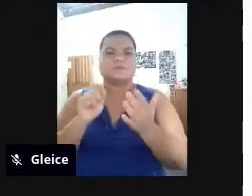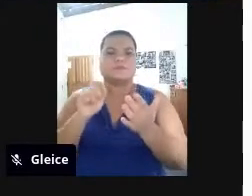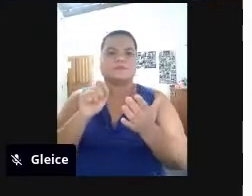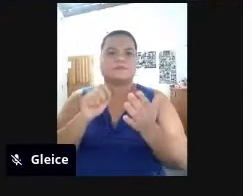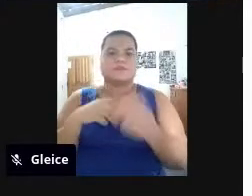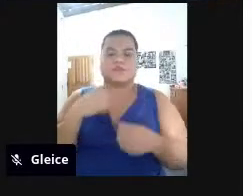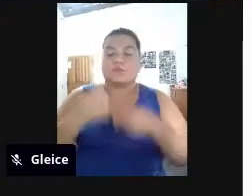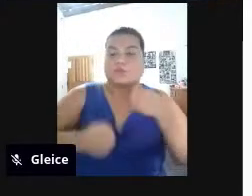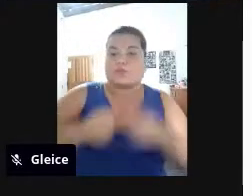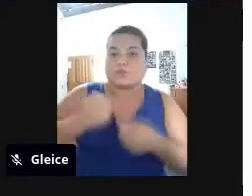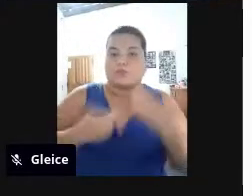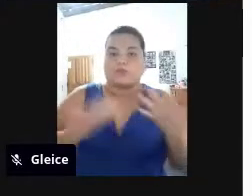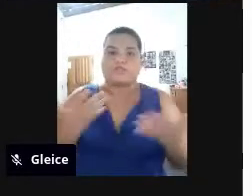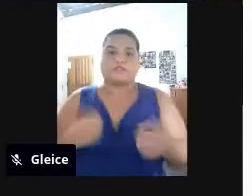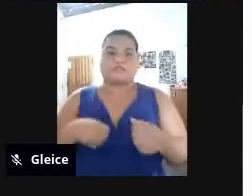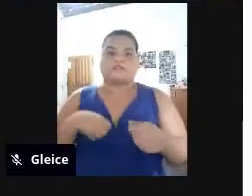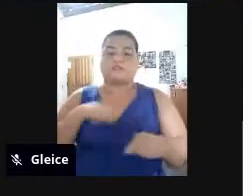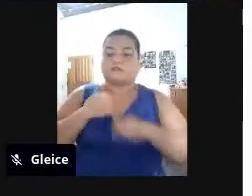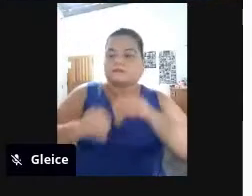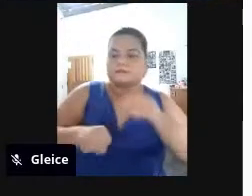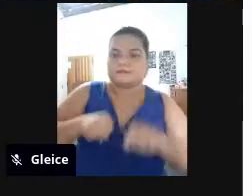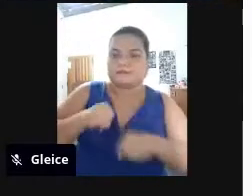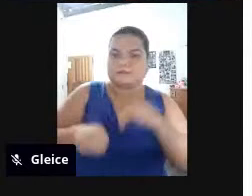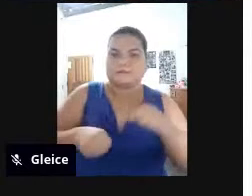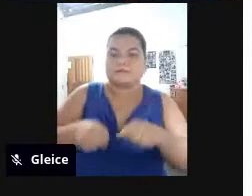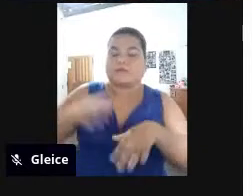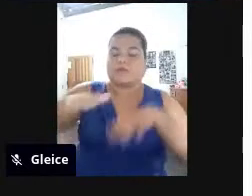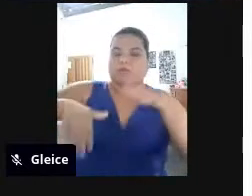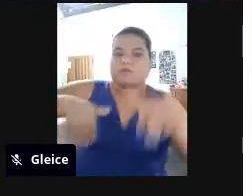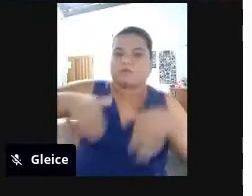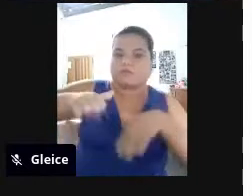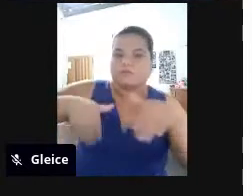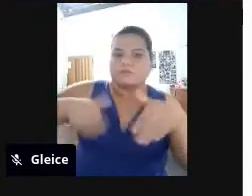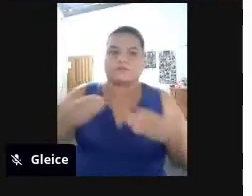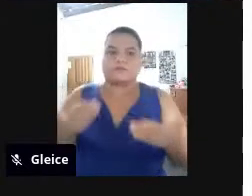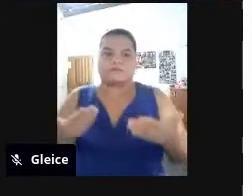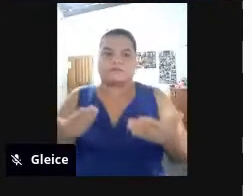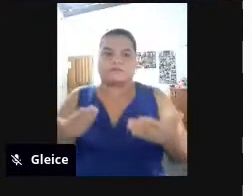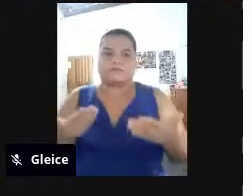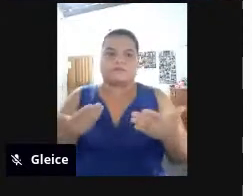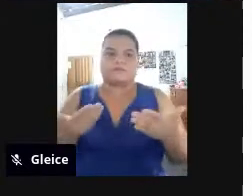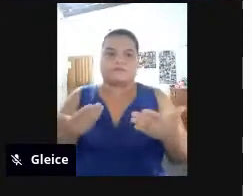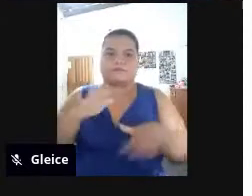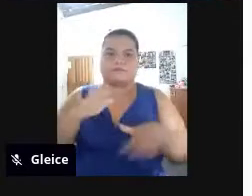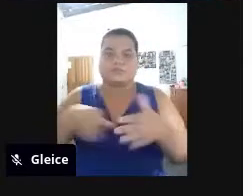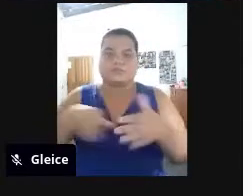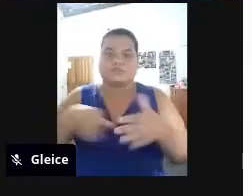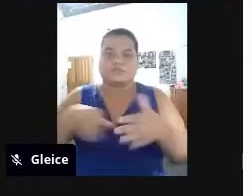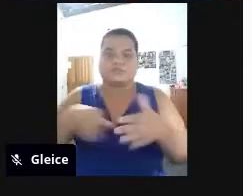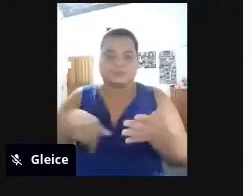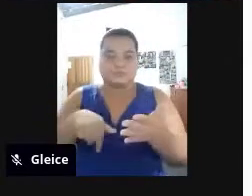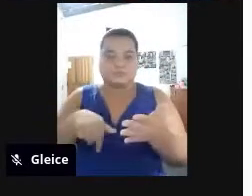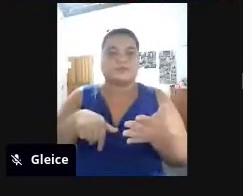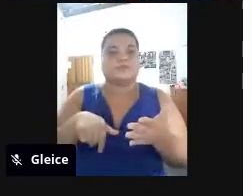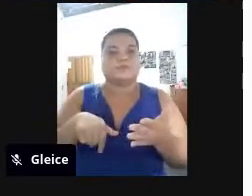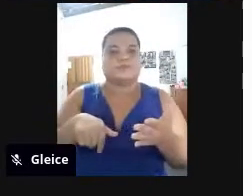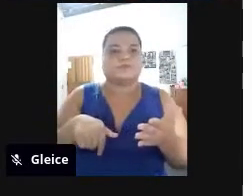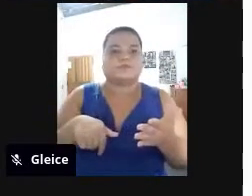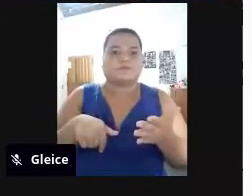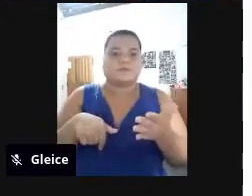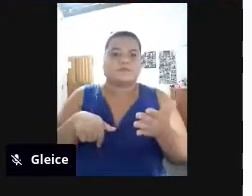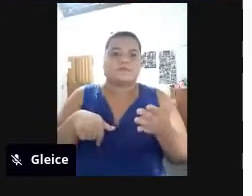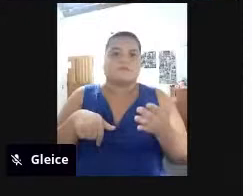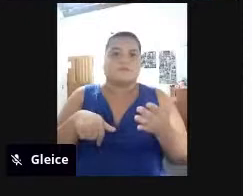corrida, ciclismo, natação ou triatlo. Então, tem os triatletas, né, que praticam